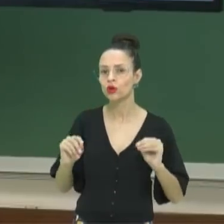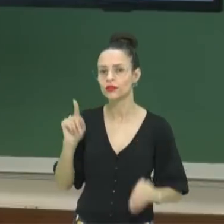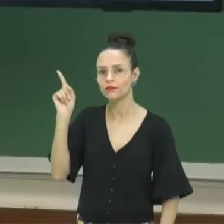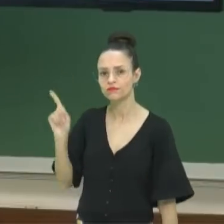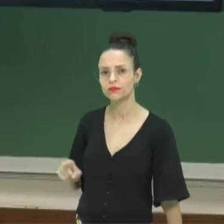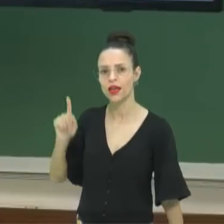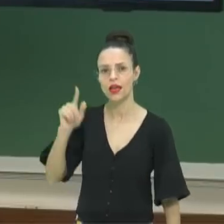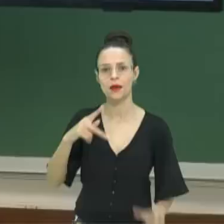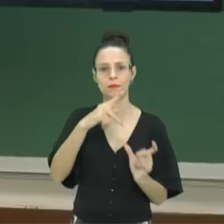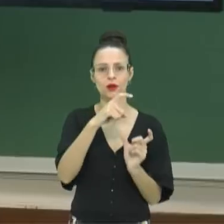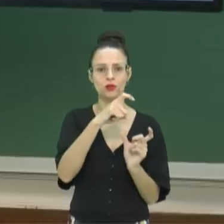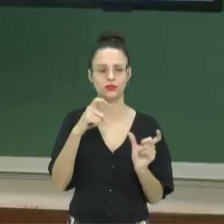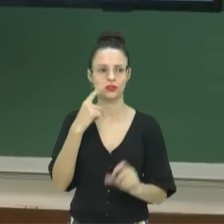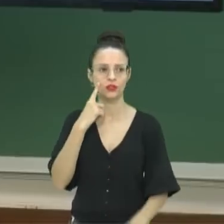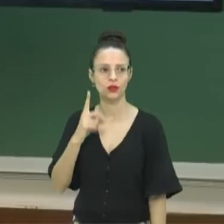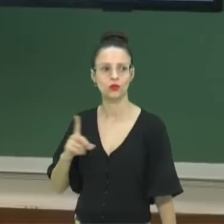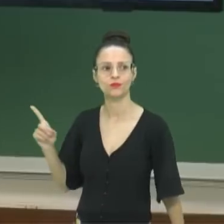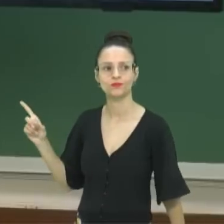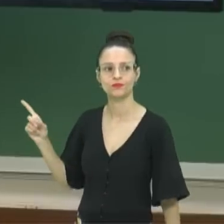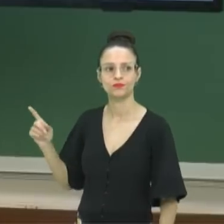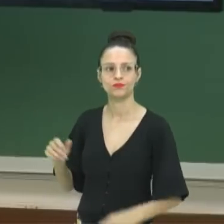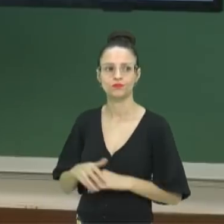são paroxítonas? Olha só.